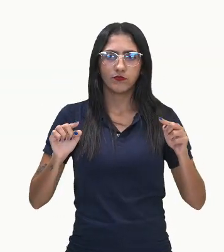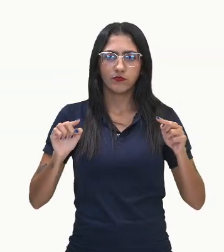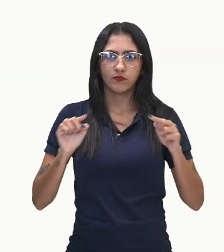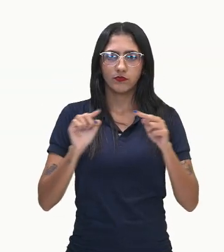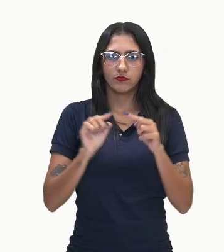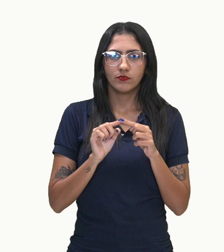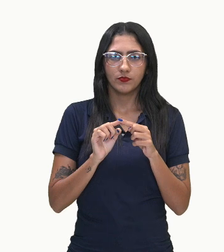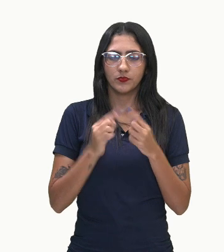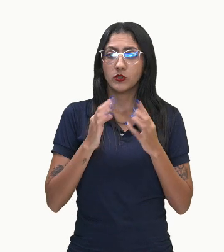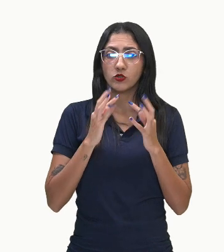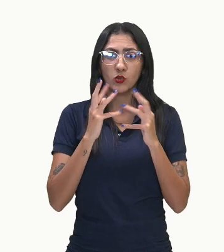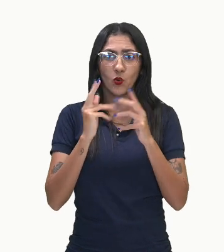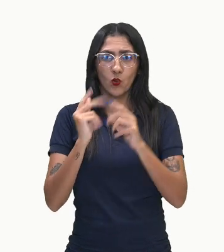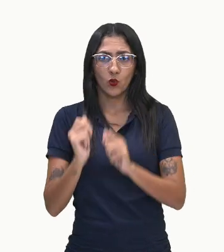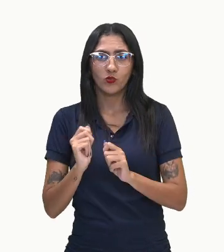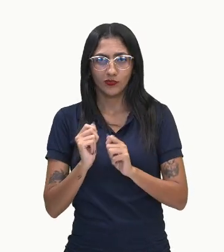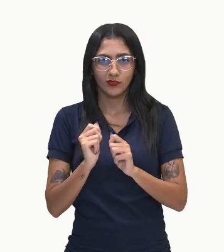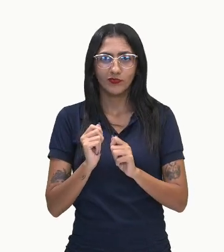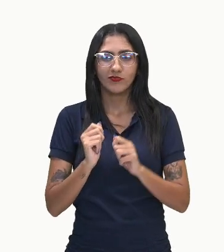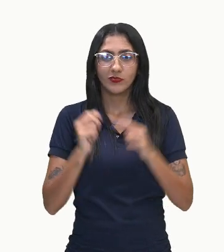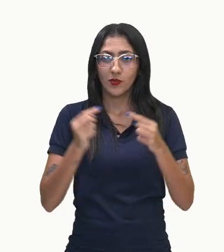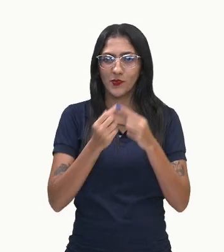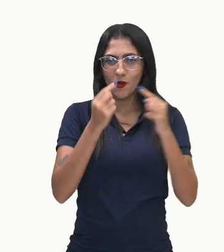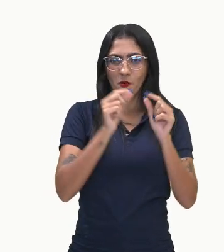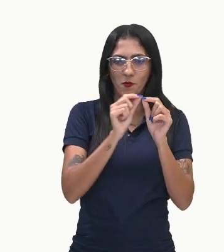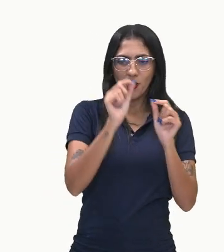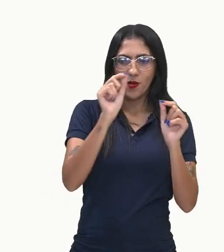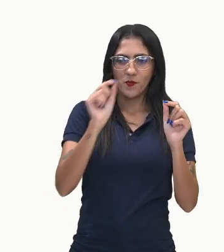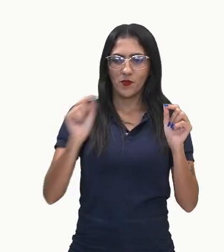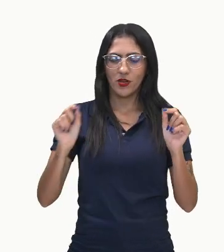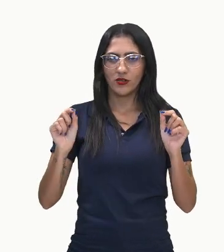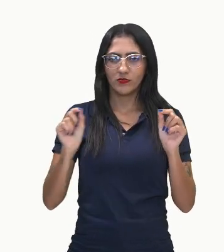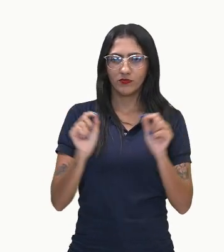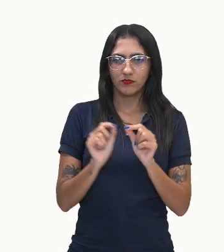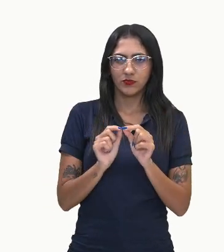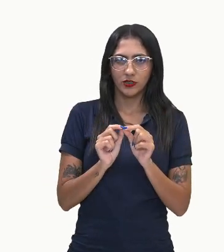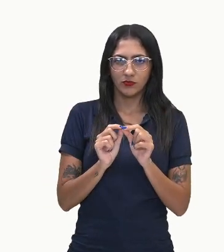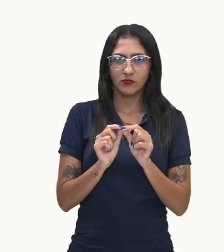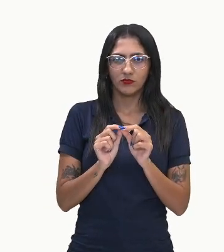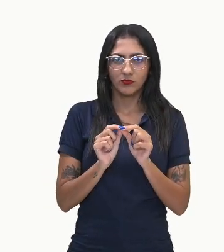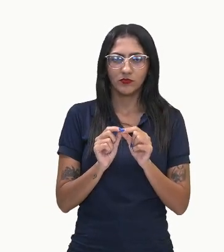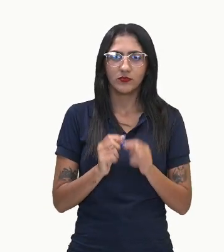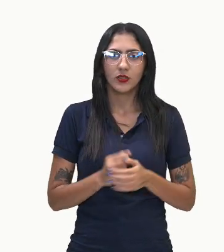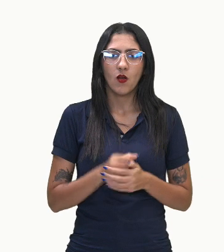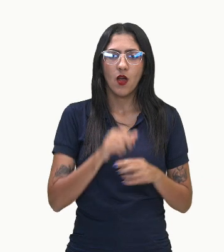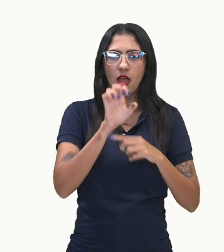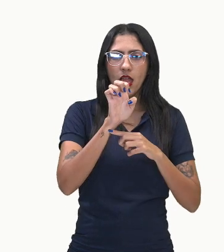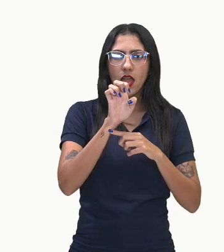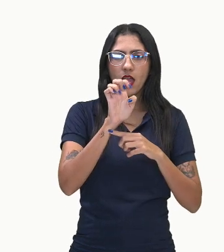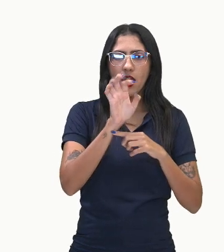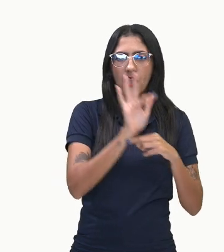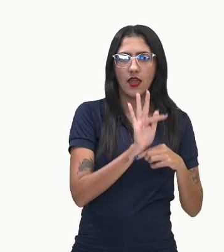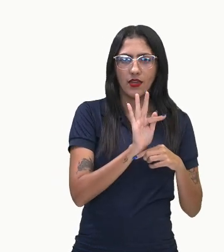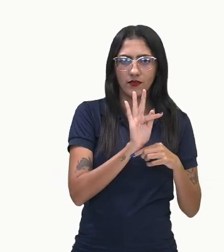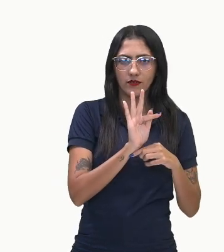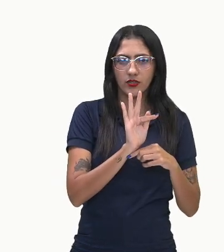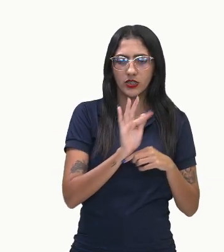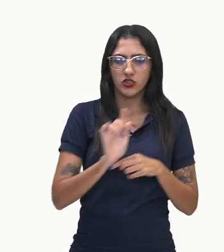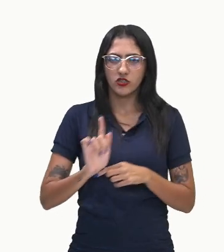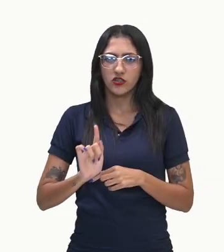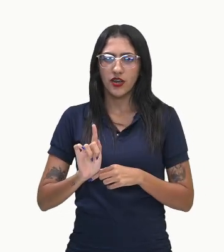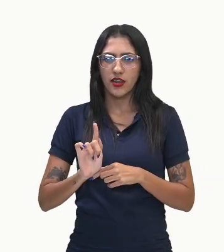terá todos os lados iguais. Então, o lado EF é igual ao lado